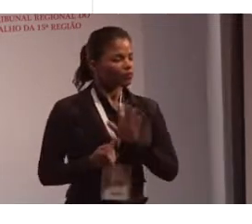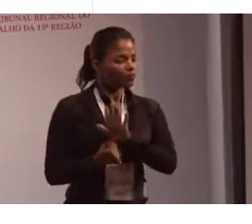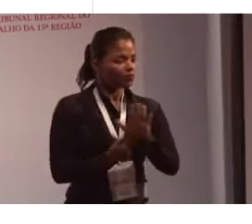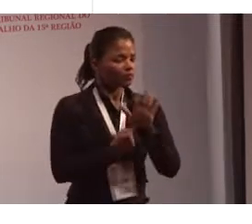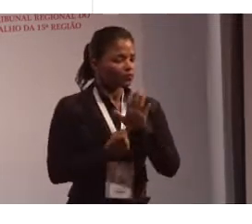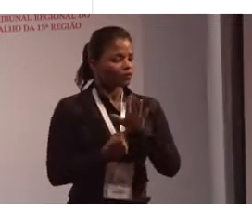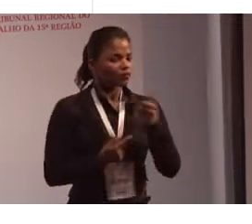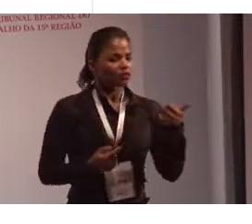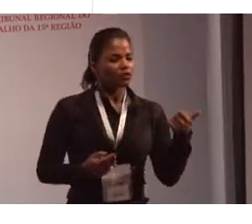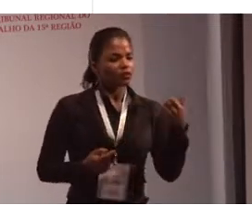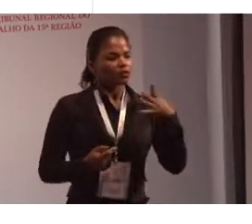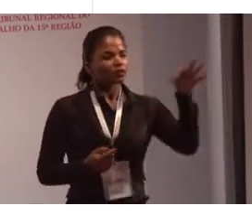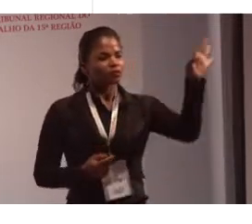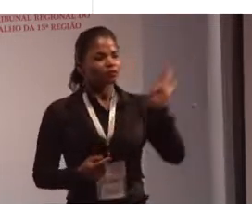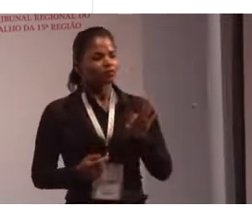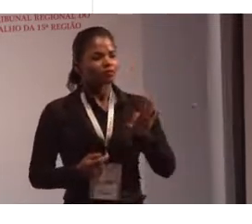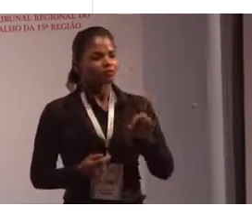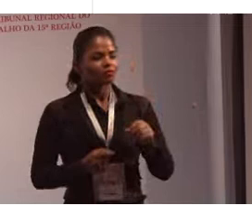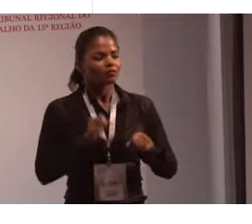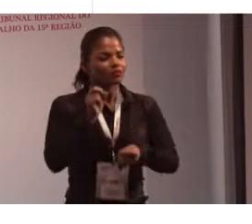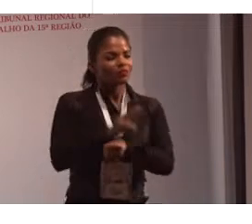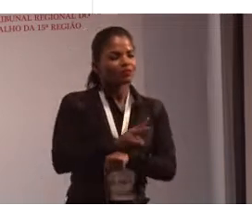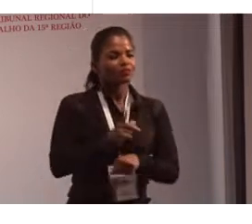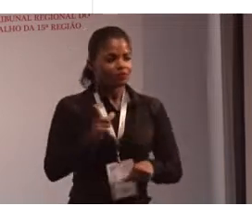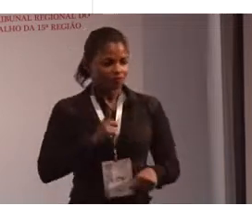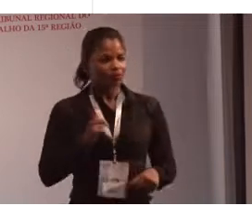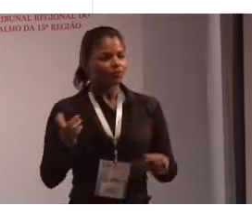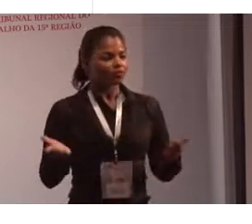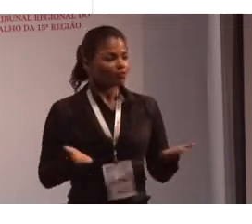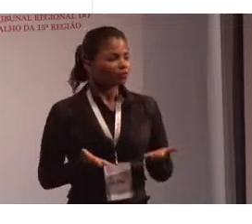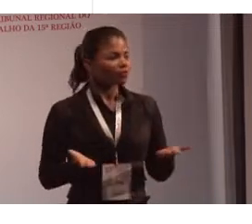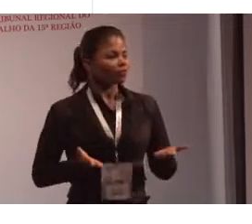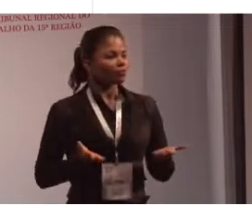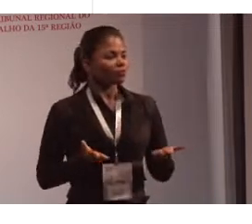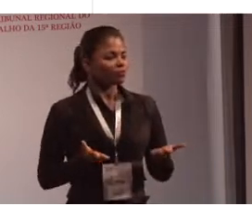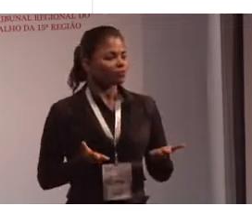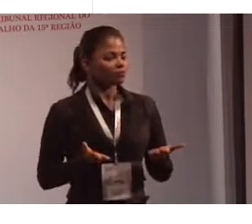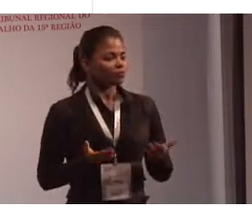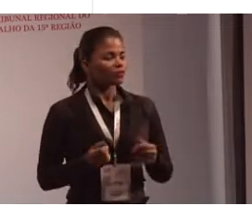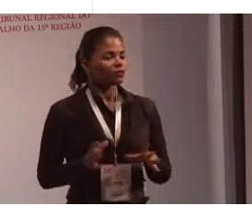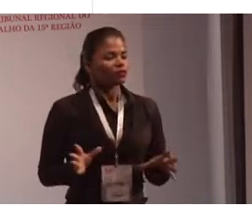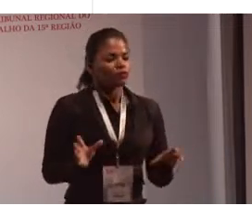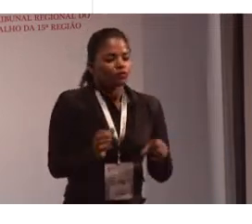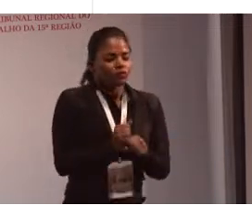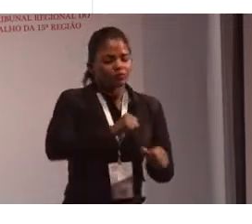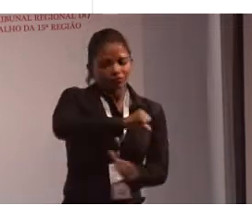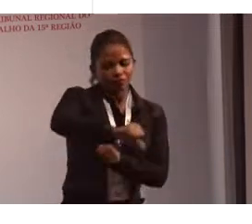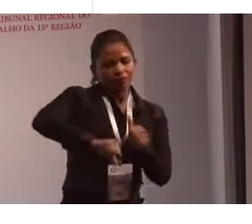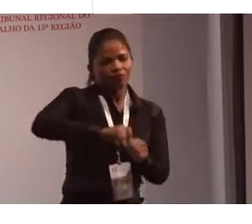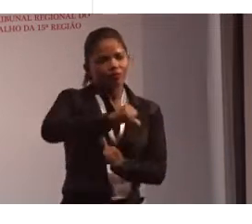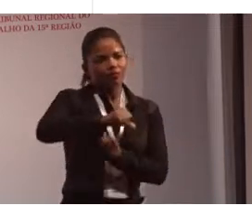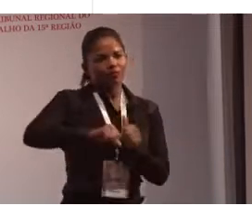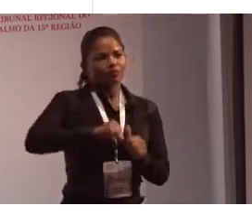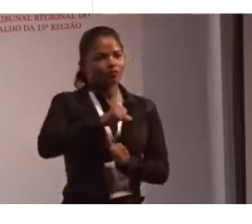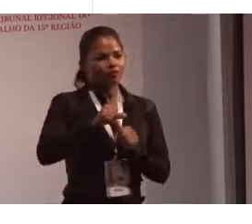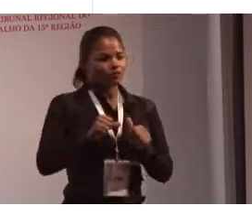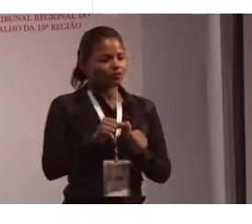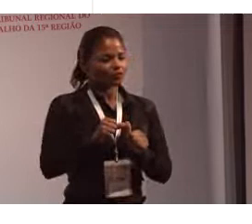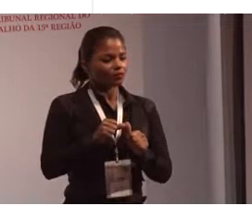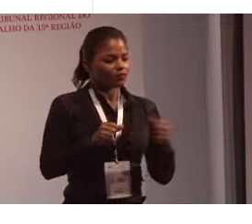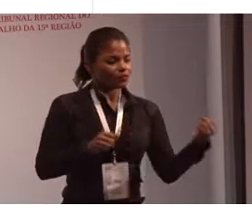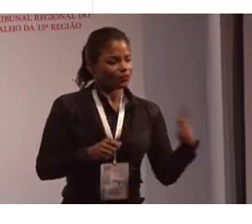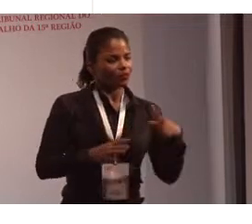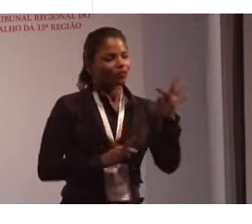de 14% das vagas que existem atualmente, elas vão ser completamente modificadas pela adoção de